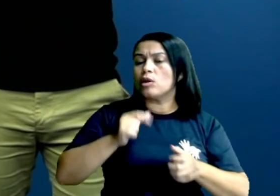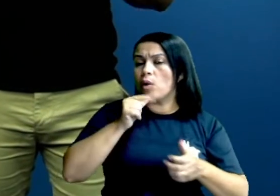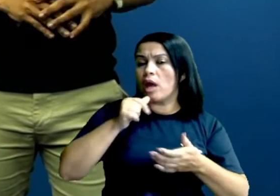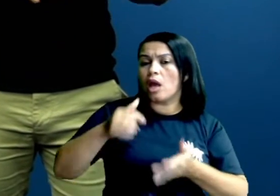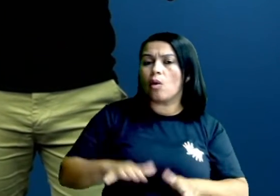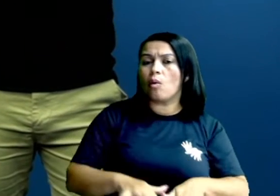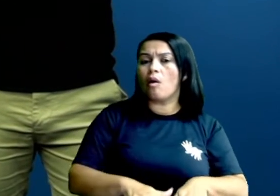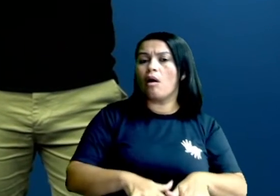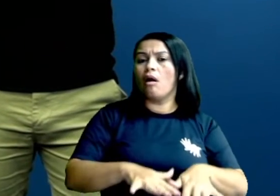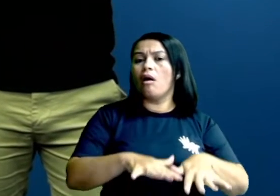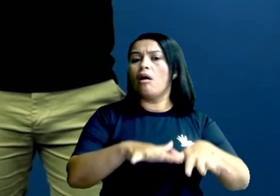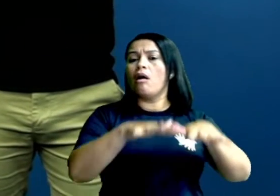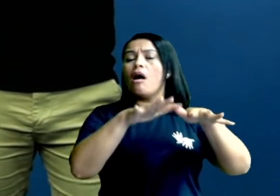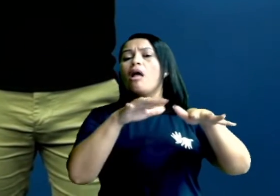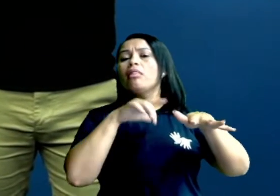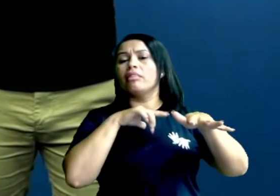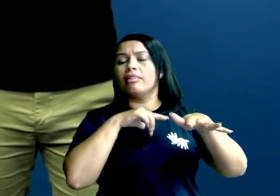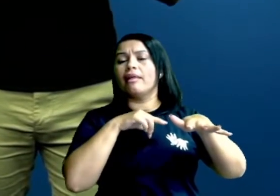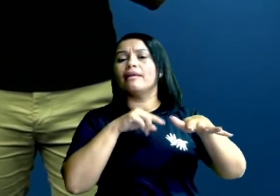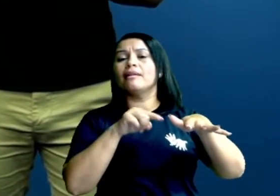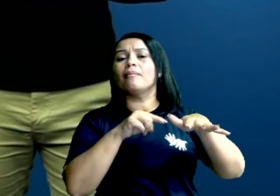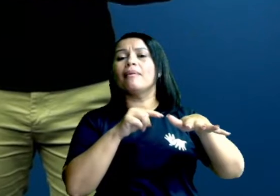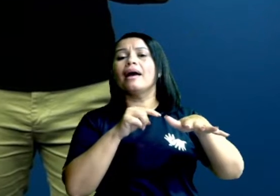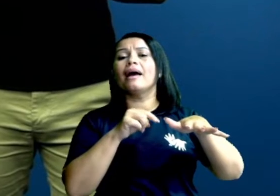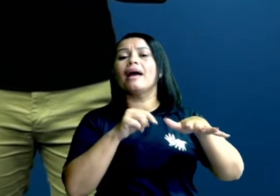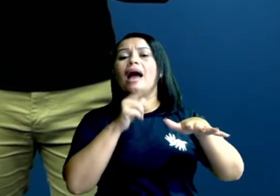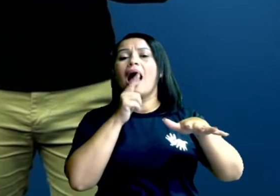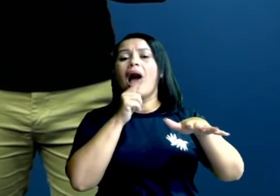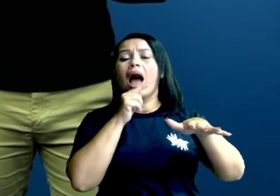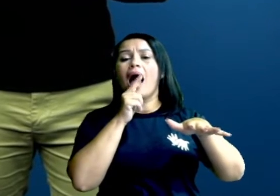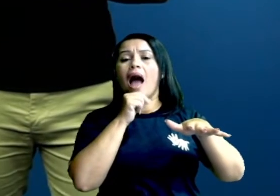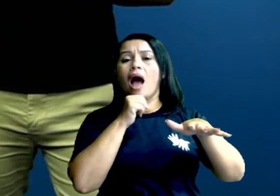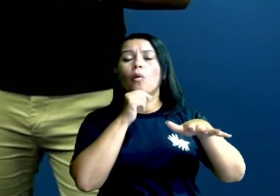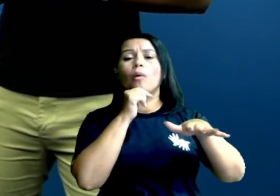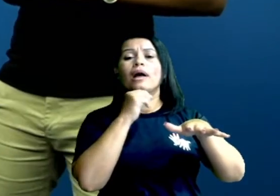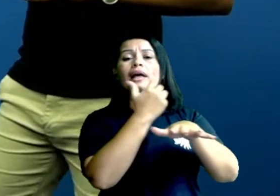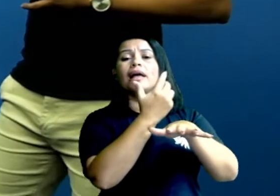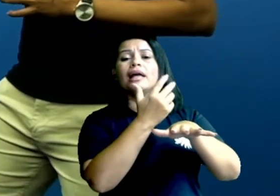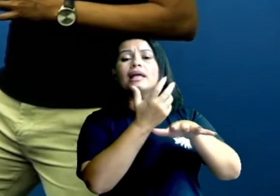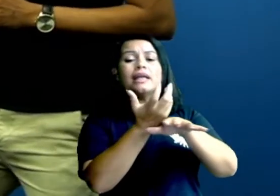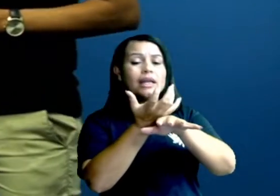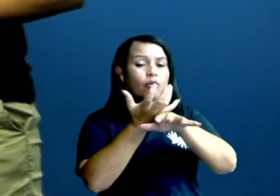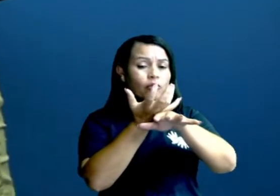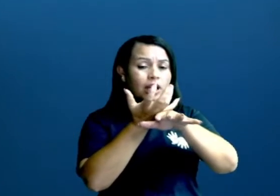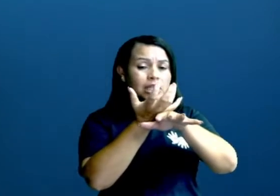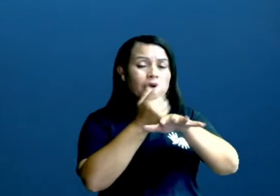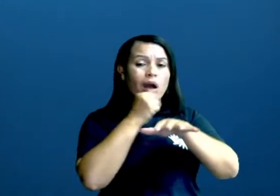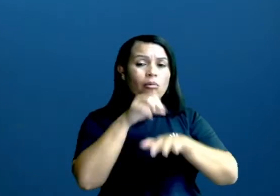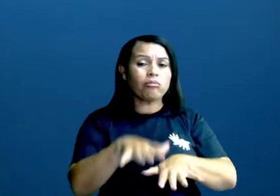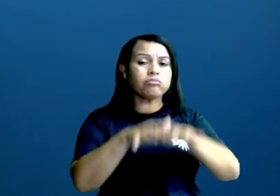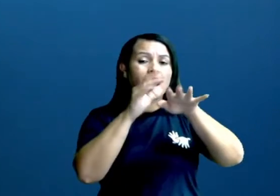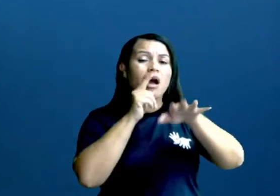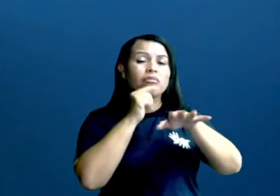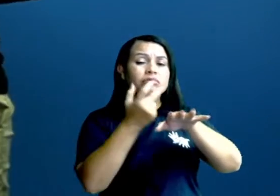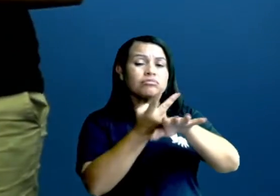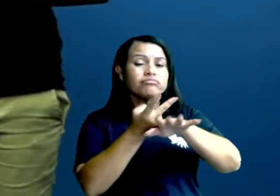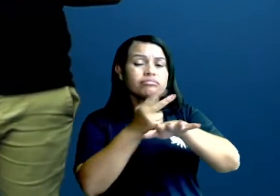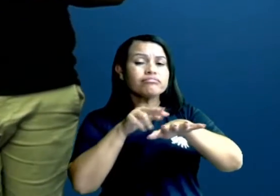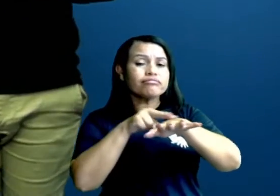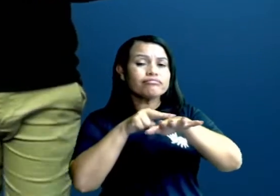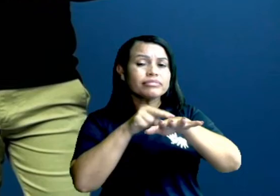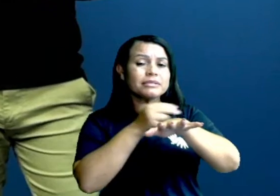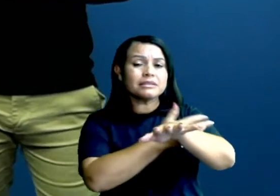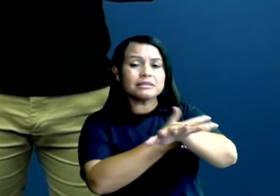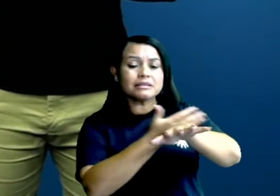de volume, você tem a área de mata de várzea sendo ocupada pela água dos rios, tá? E a gente tem um terceiro nível de vegetação,